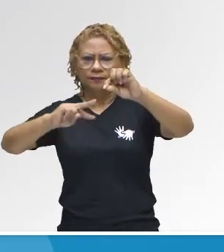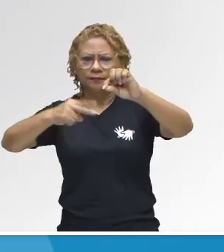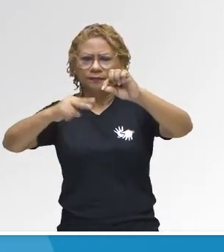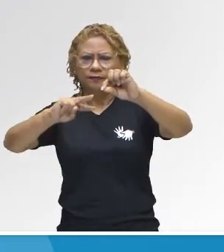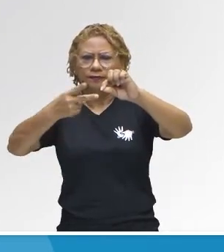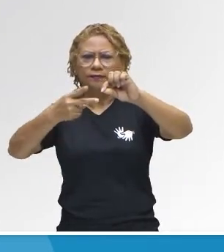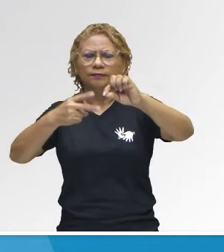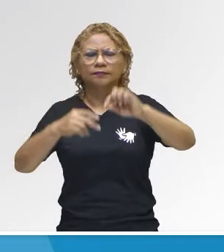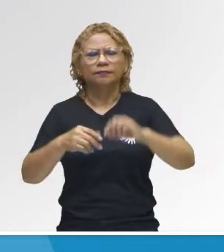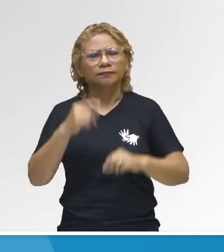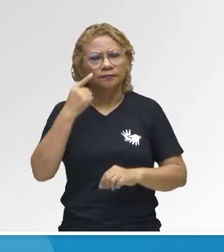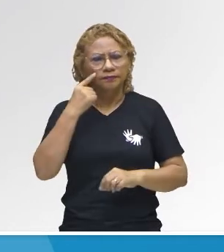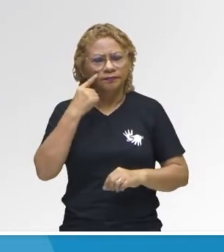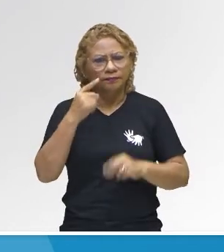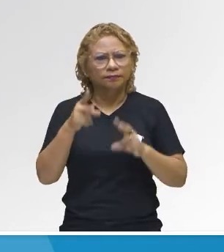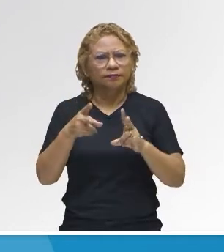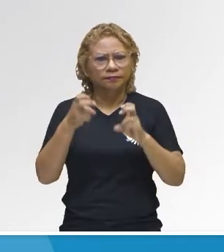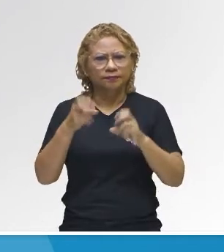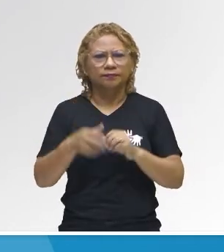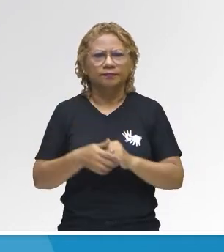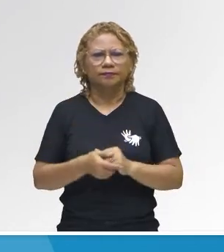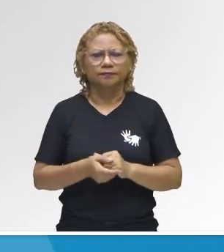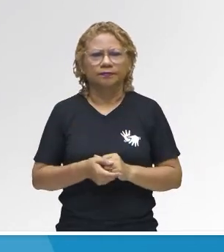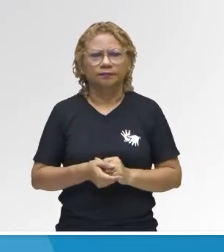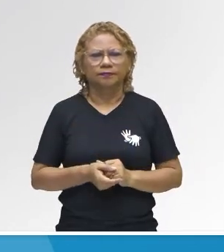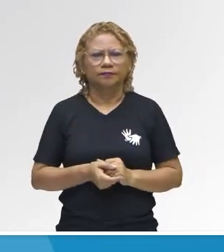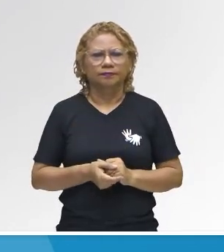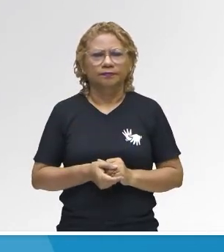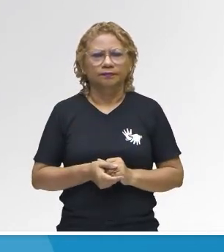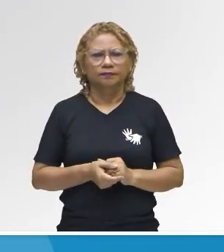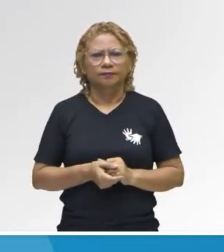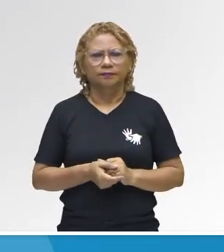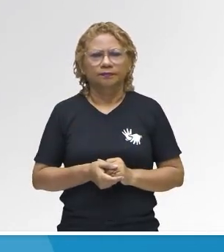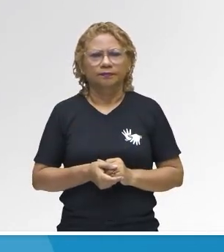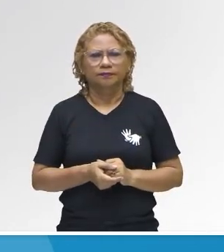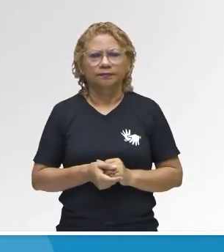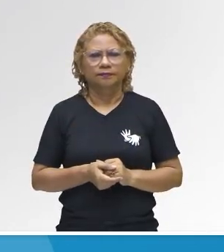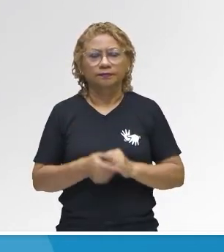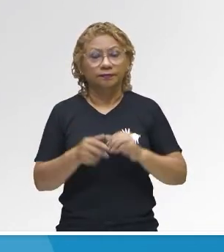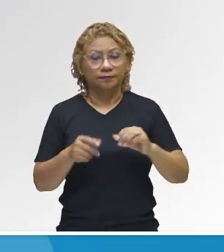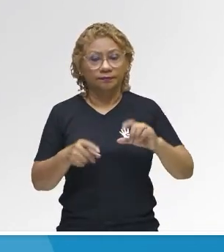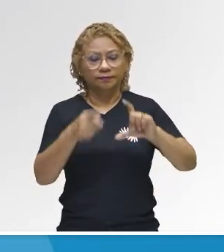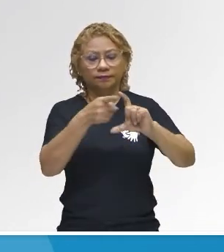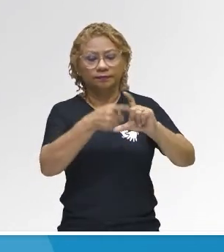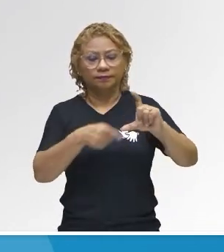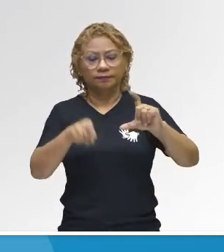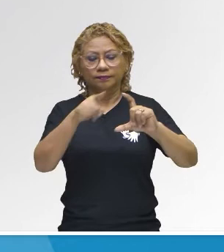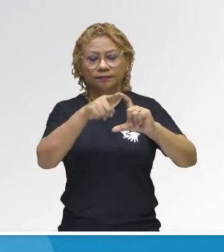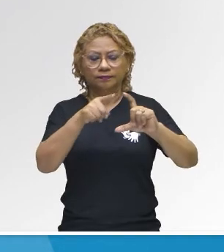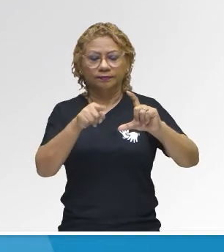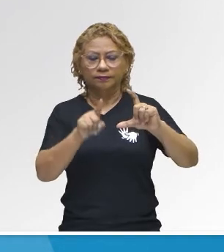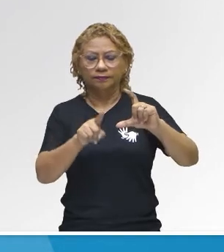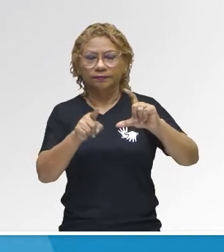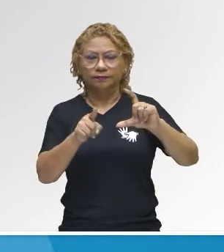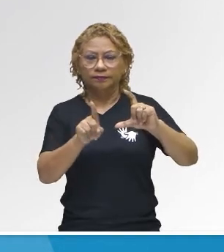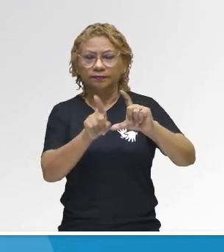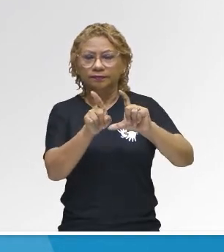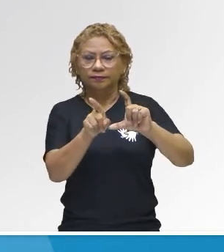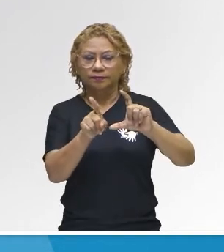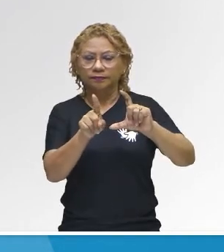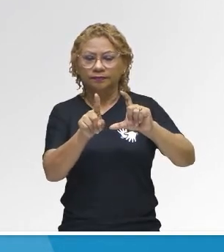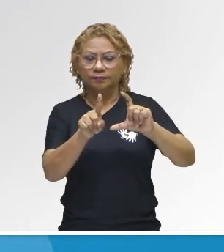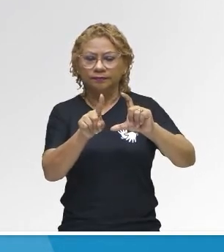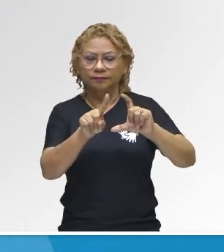aumentando os graus, onde? Aqui no sentido anti-horário. Mas tem